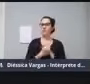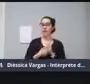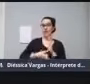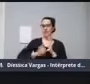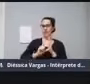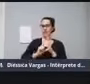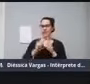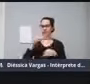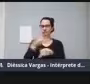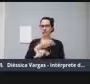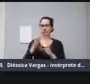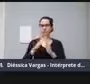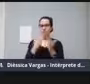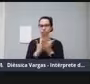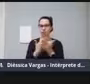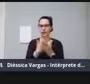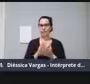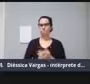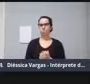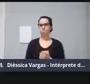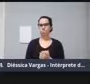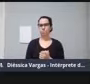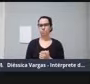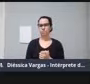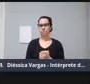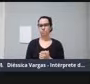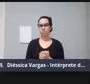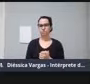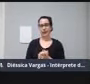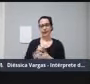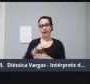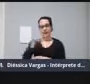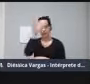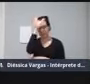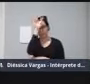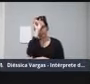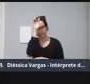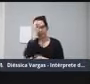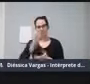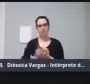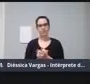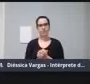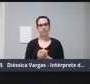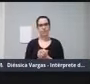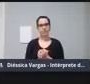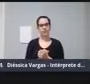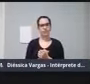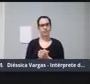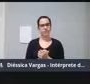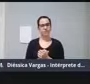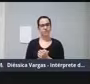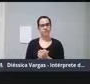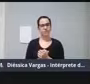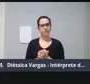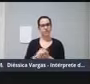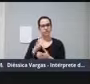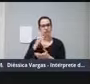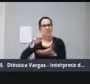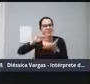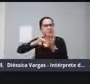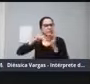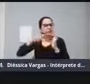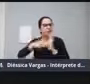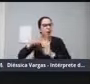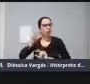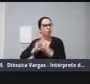essa mobilização desses saberes, então, ela provoca uma aprendizagem, de fato, né, que tenha significado para esse aluno.